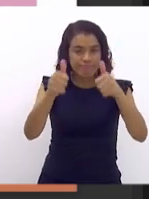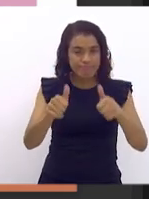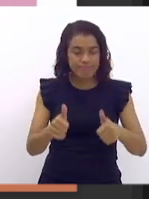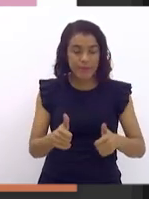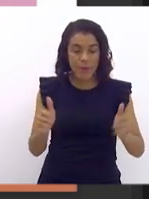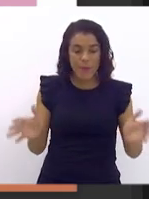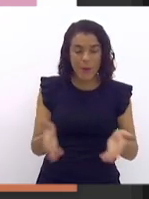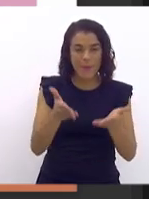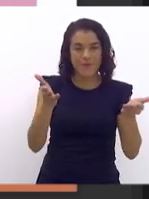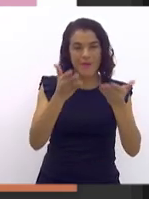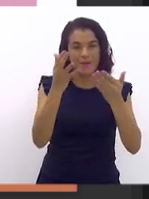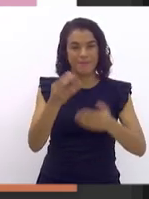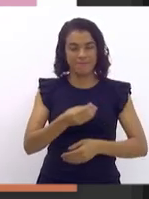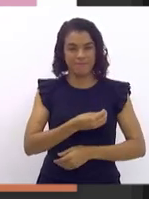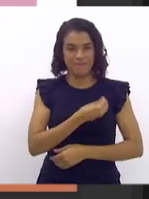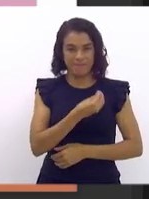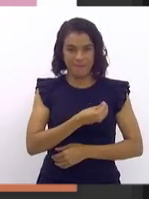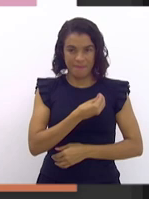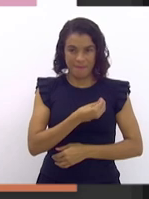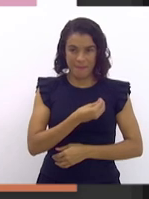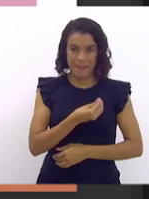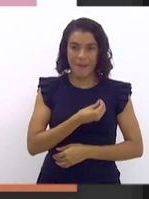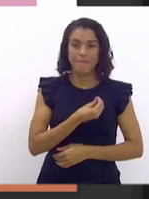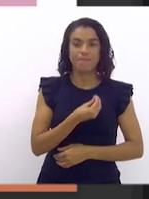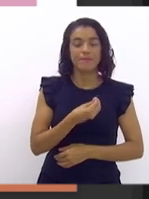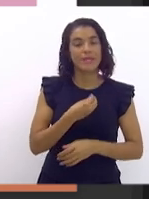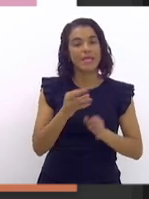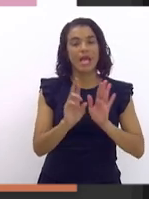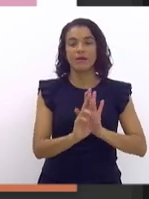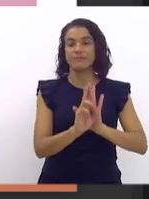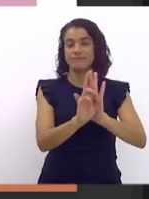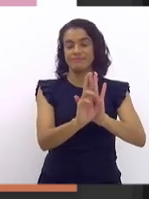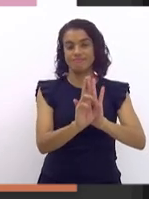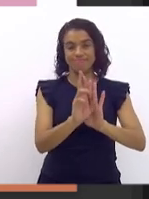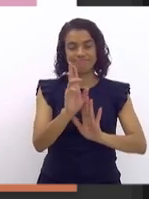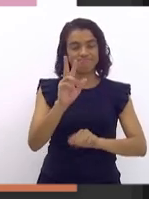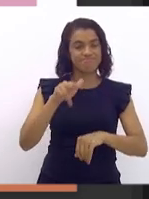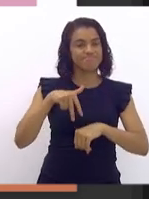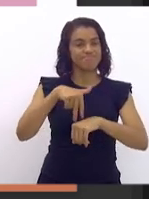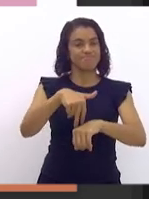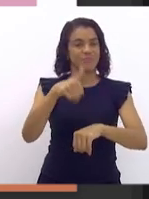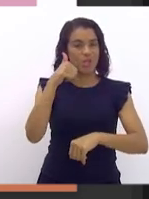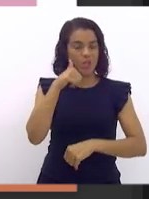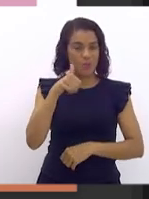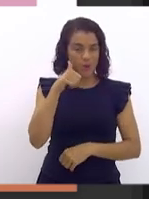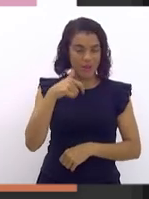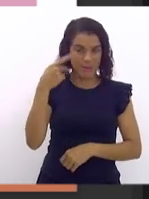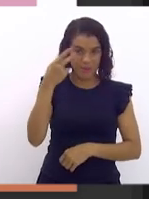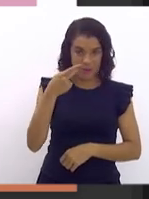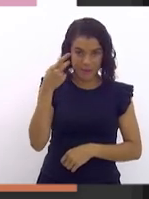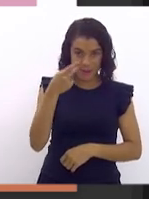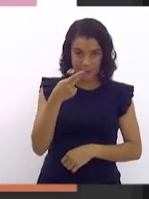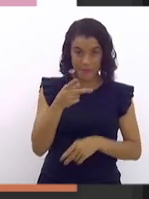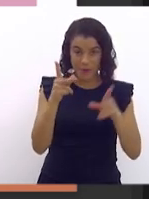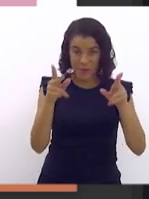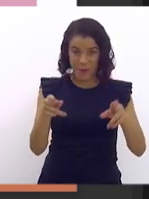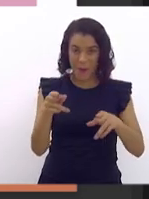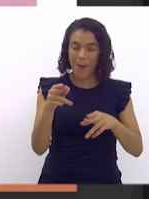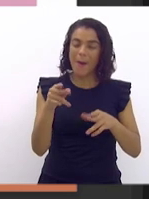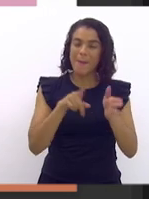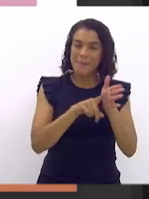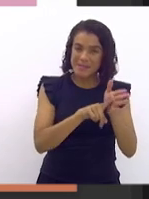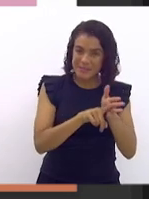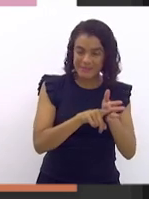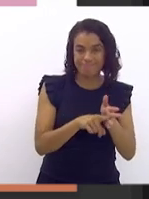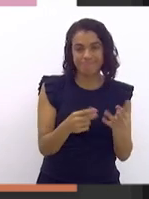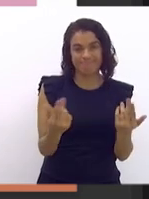promover a participação. Desculpa, e a representatividade das mulheres na política. Então, da mesma forma que a outra pesquisa, essa